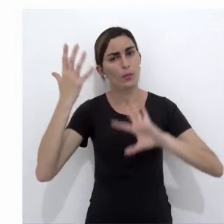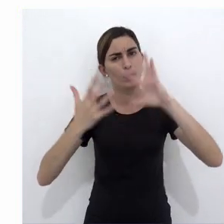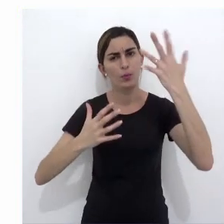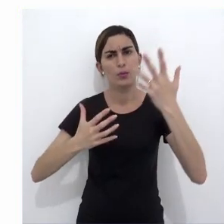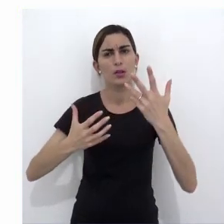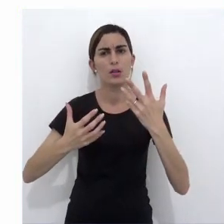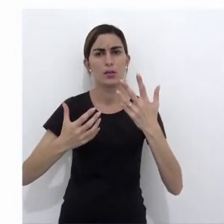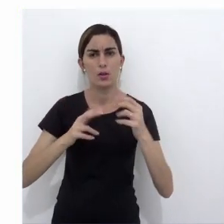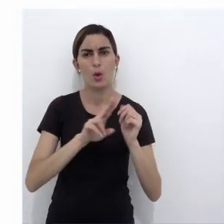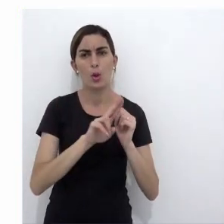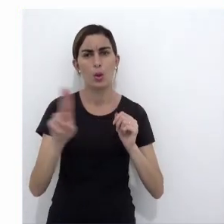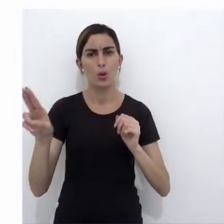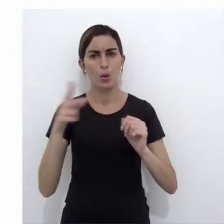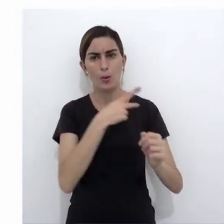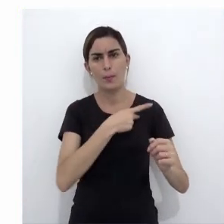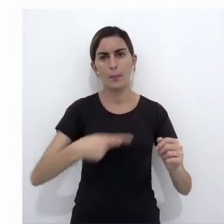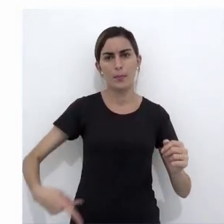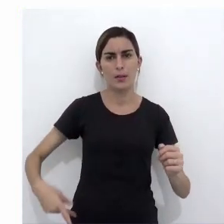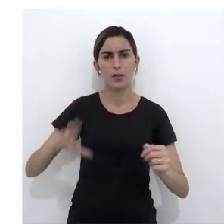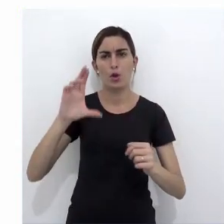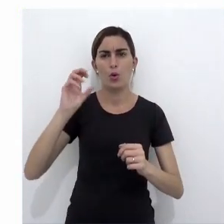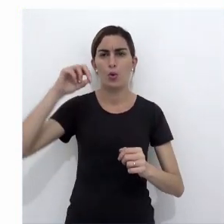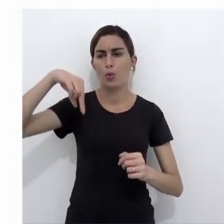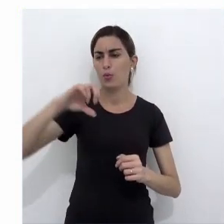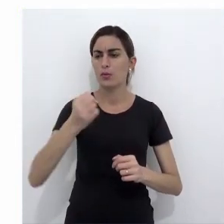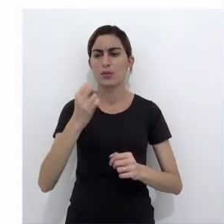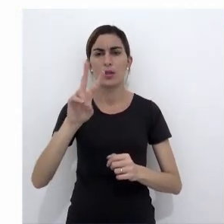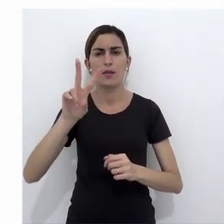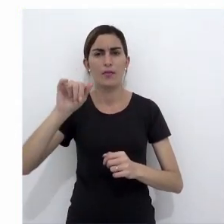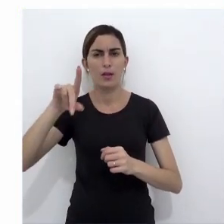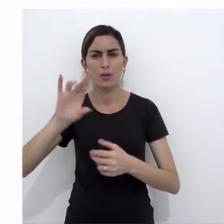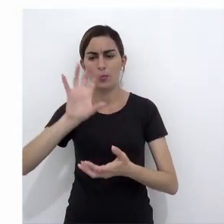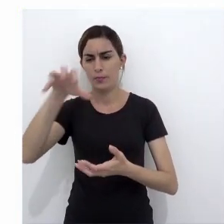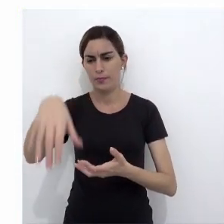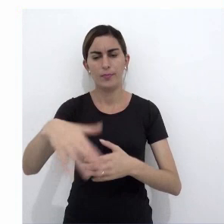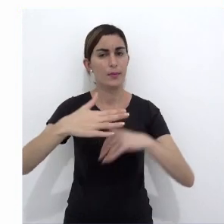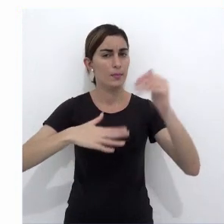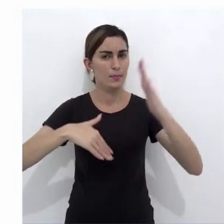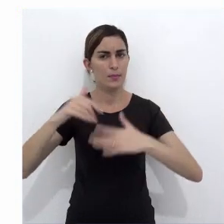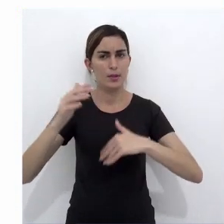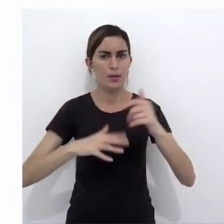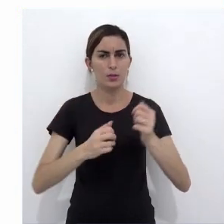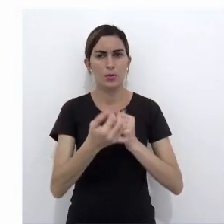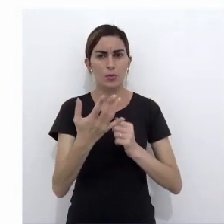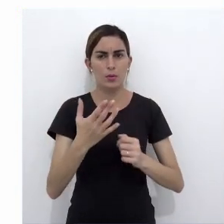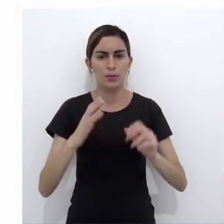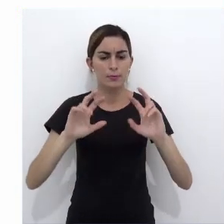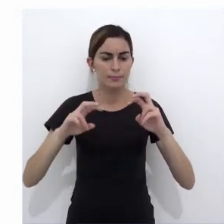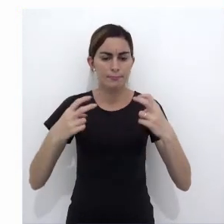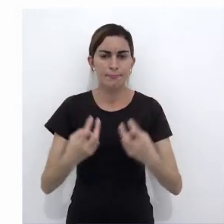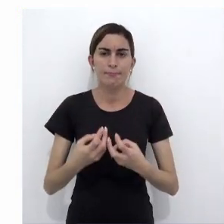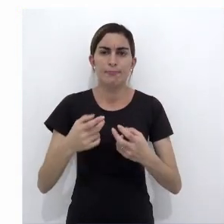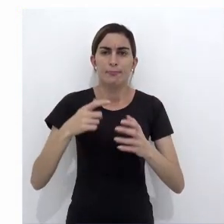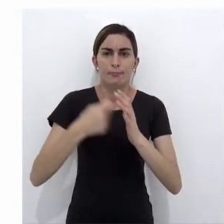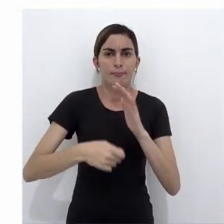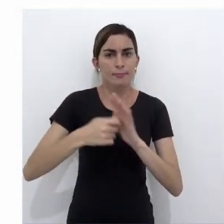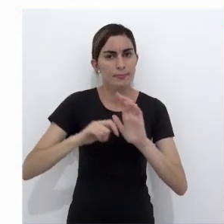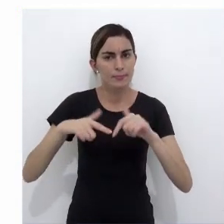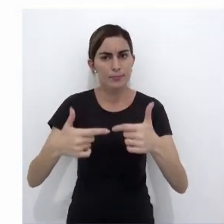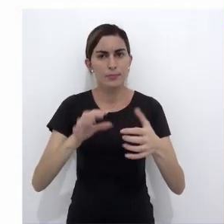uma reação à nomeação do presidente conservador para a província. Na prática, quando o gabinete conservador mudava